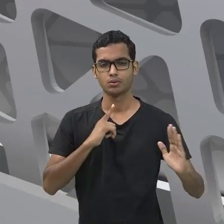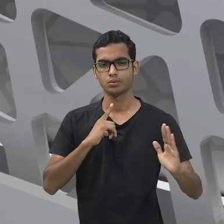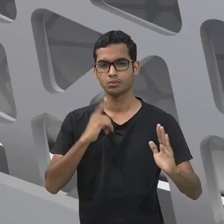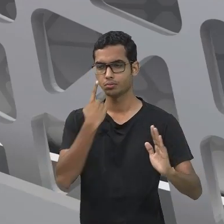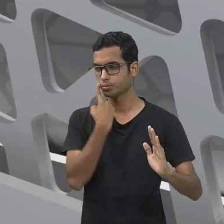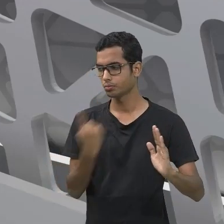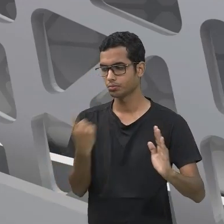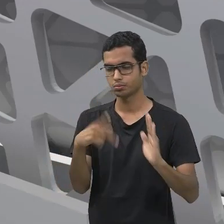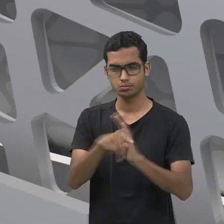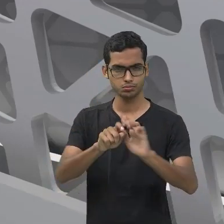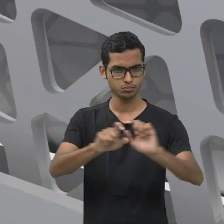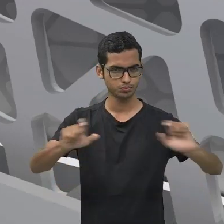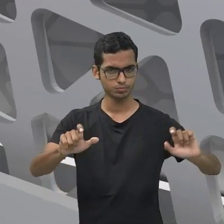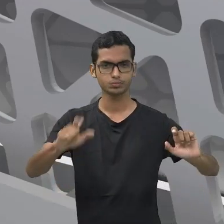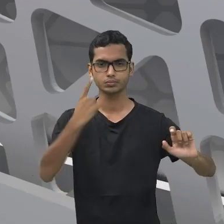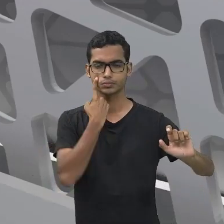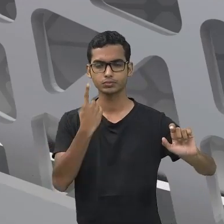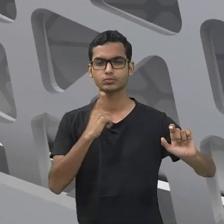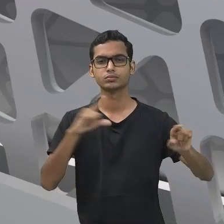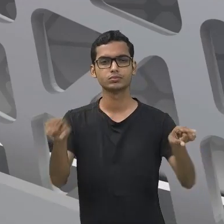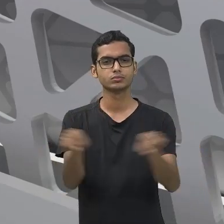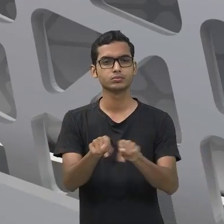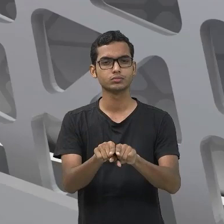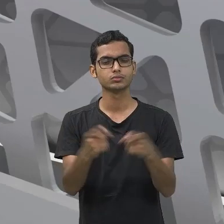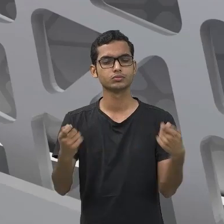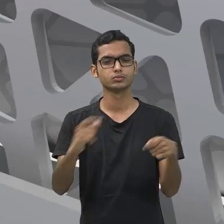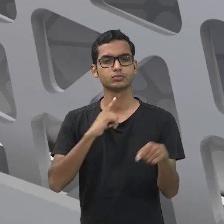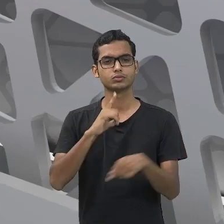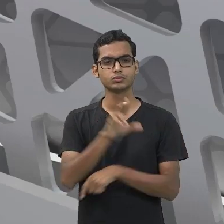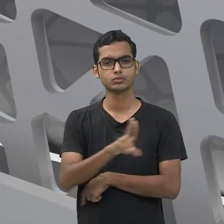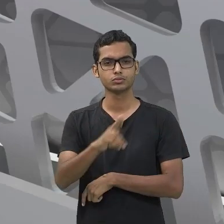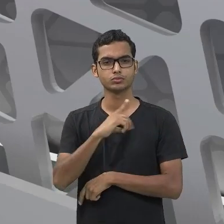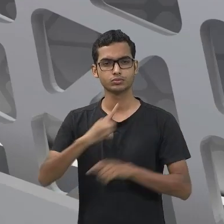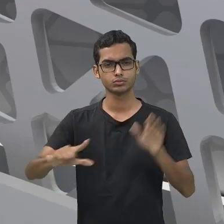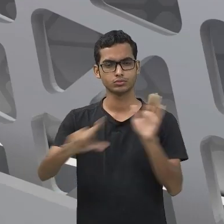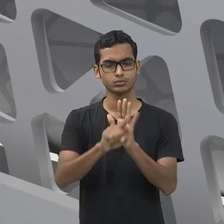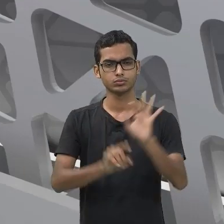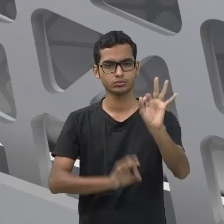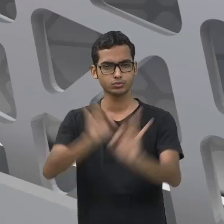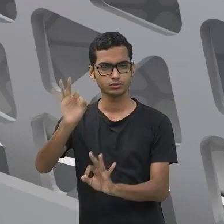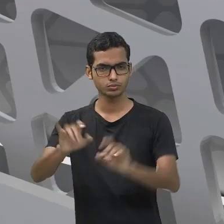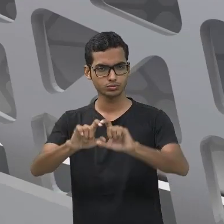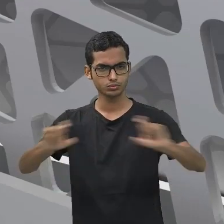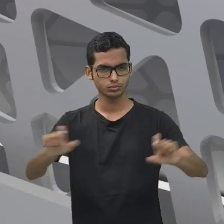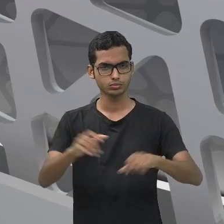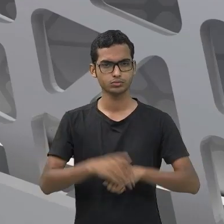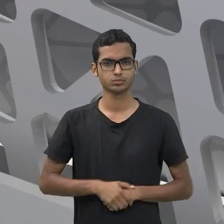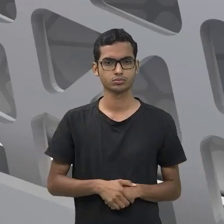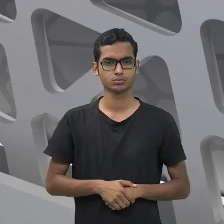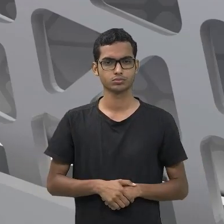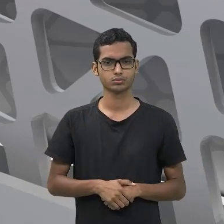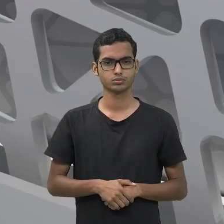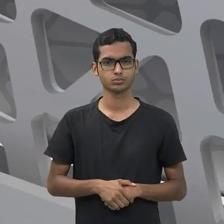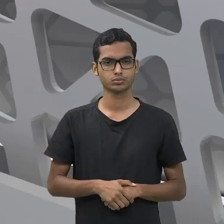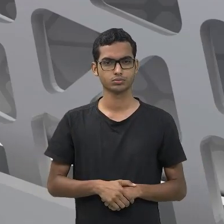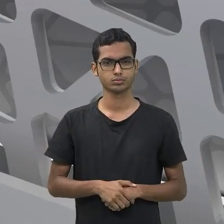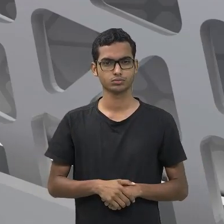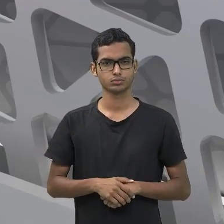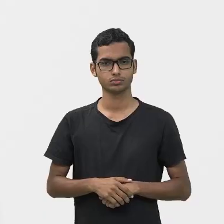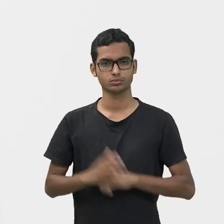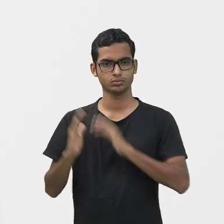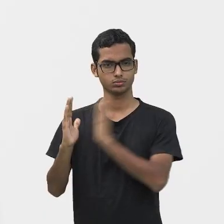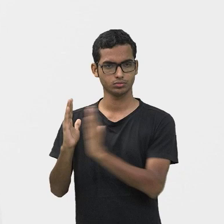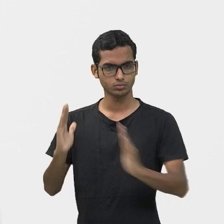na nossa fórmula, que a gente também pode chamar de lei de formação, ok? E temos aí as nossas sequências